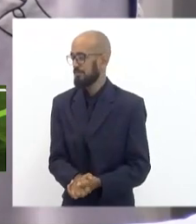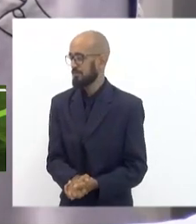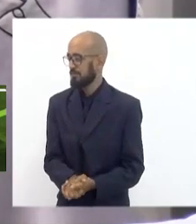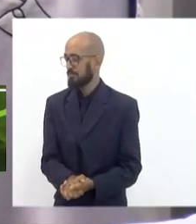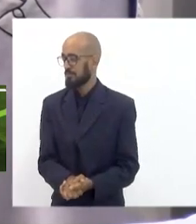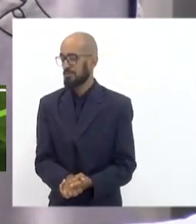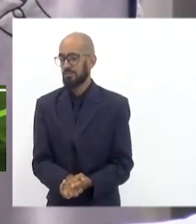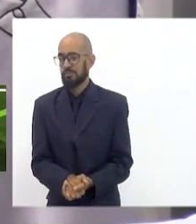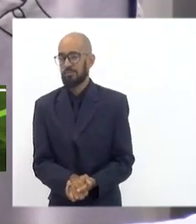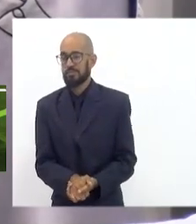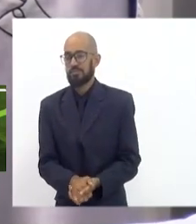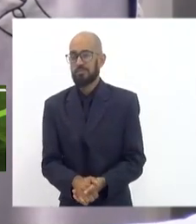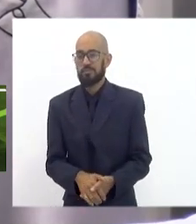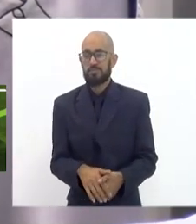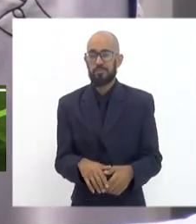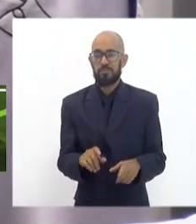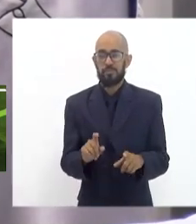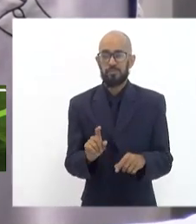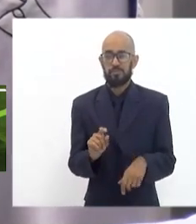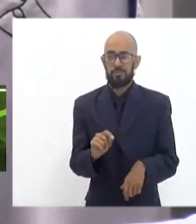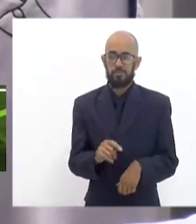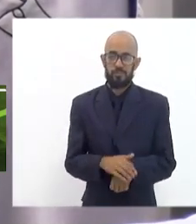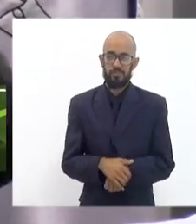é o seguinte